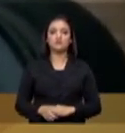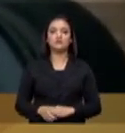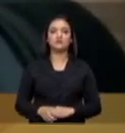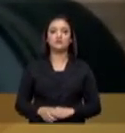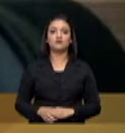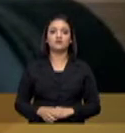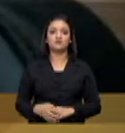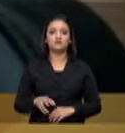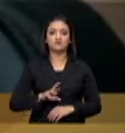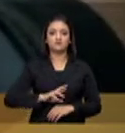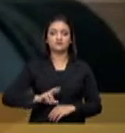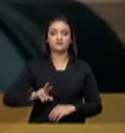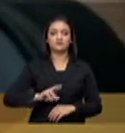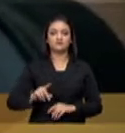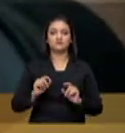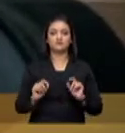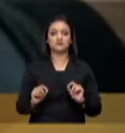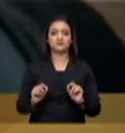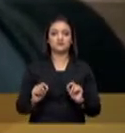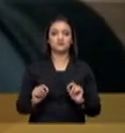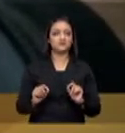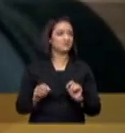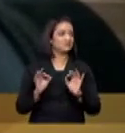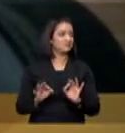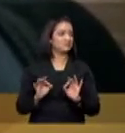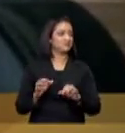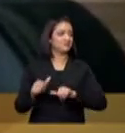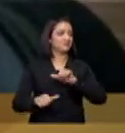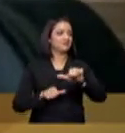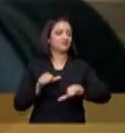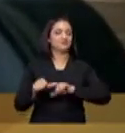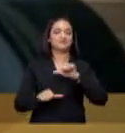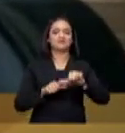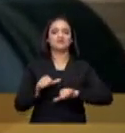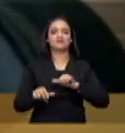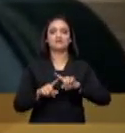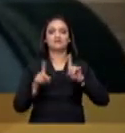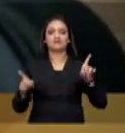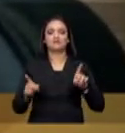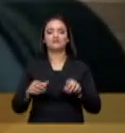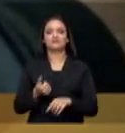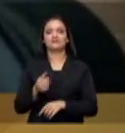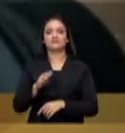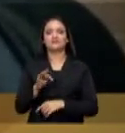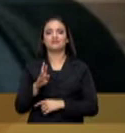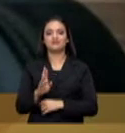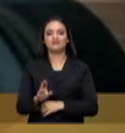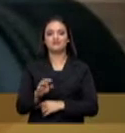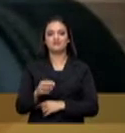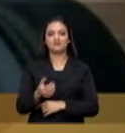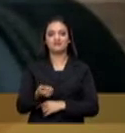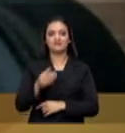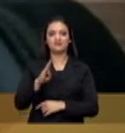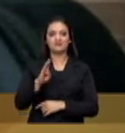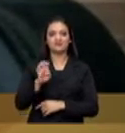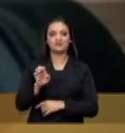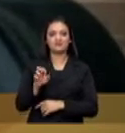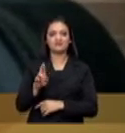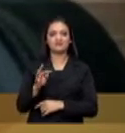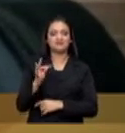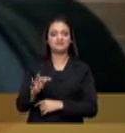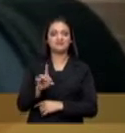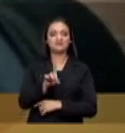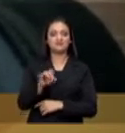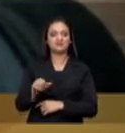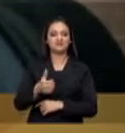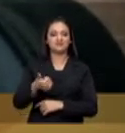alterações promovidas. Além disso, a própria requerente, em petição de 18 de fevereiro do ano